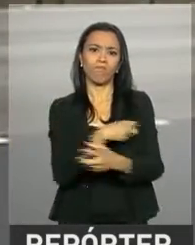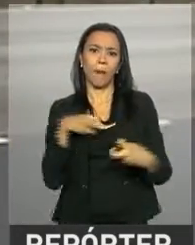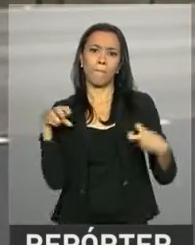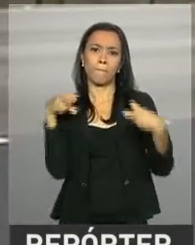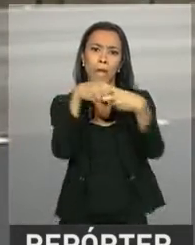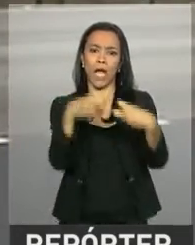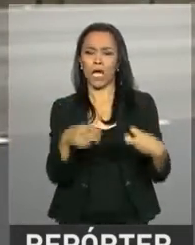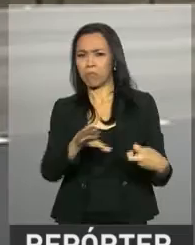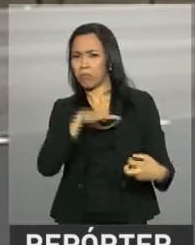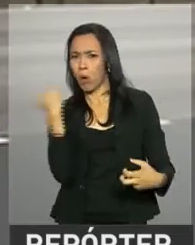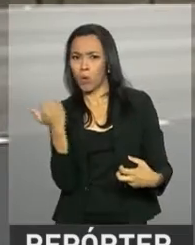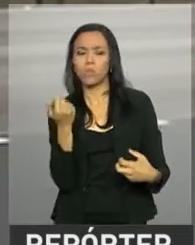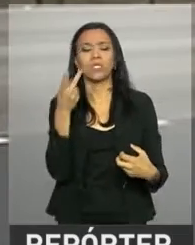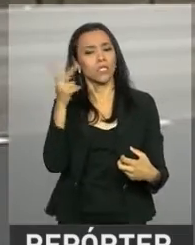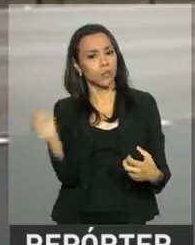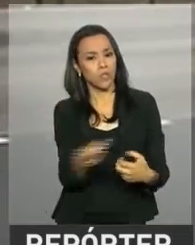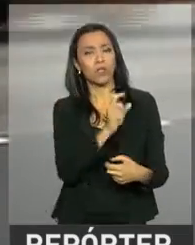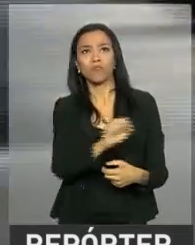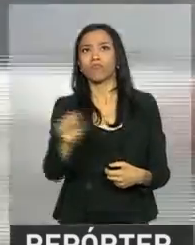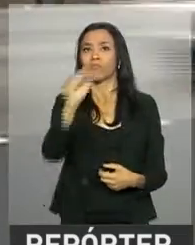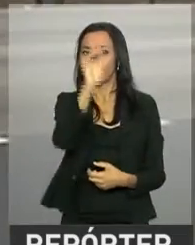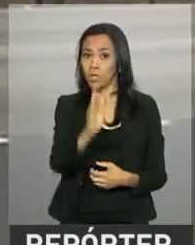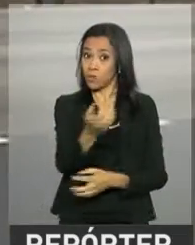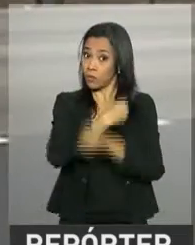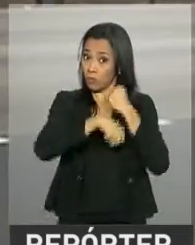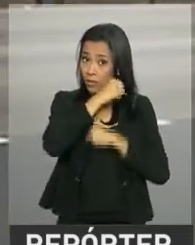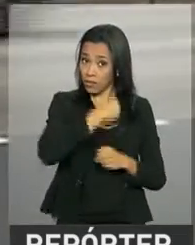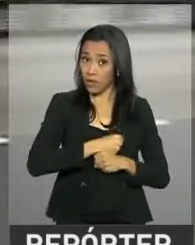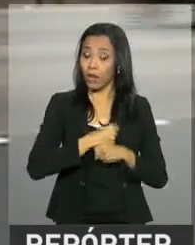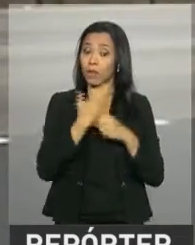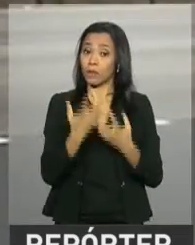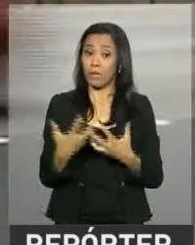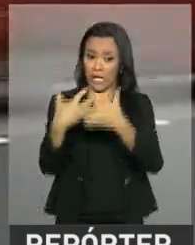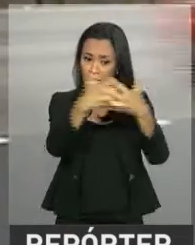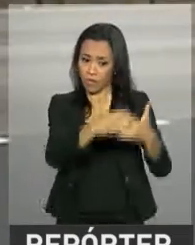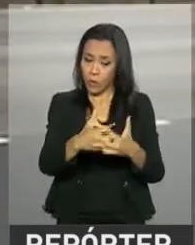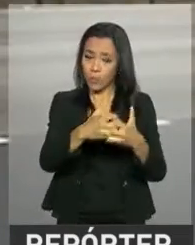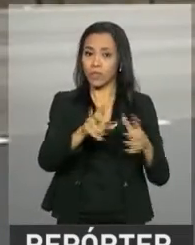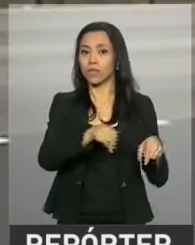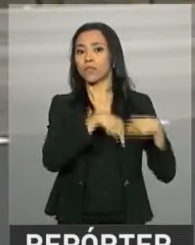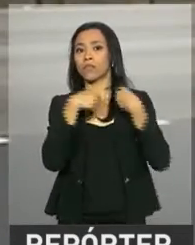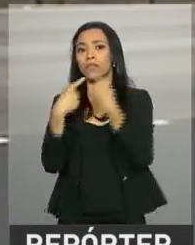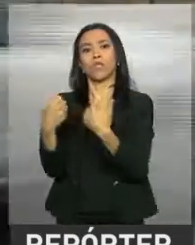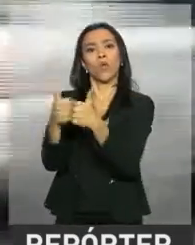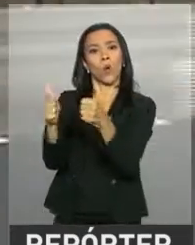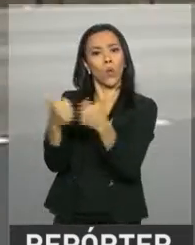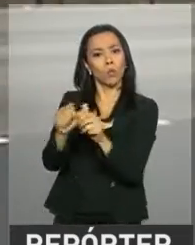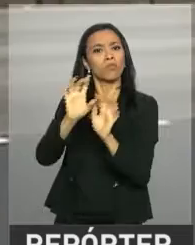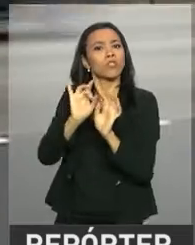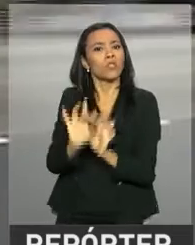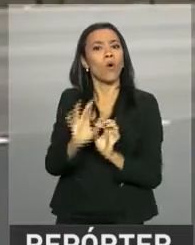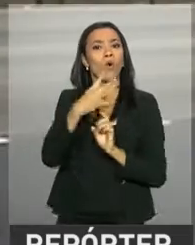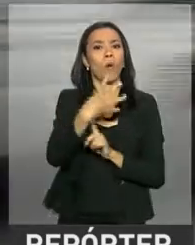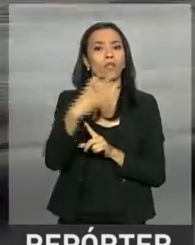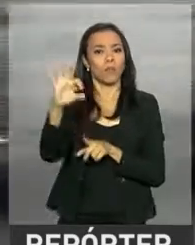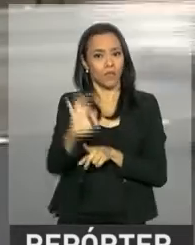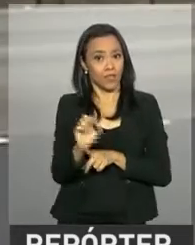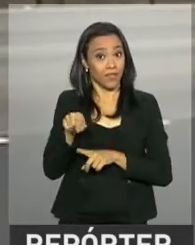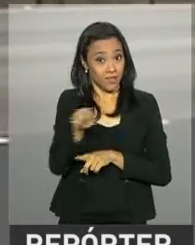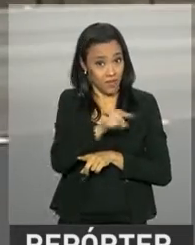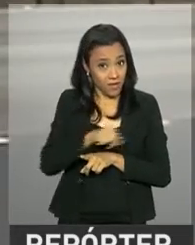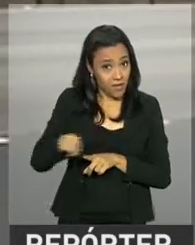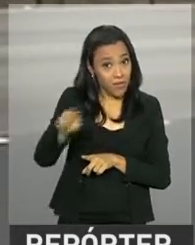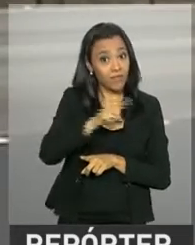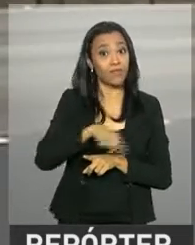fatais em rodovias do país no ano passado sendo que caminhões e ônibus representam apenas 4% da